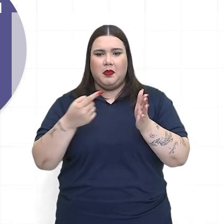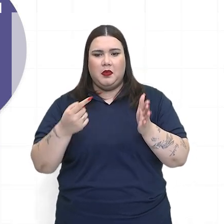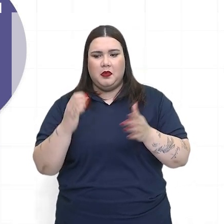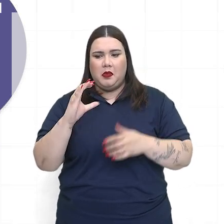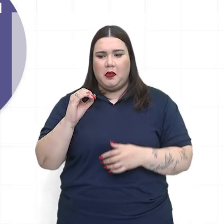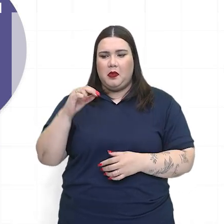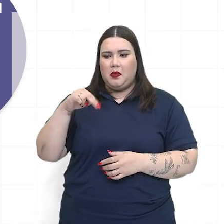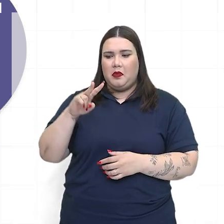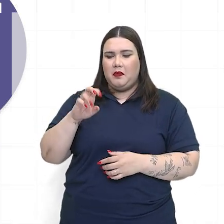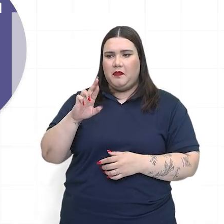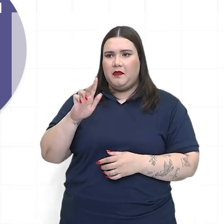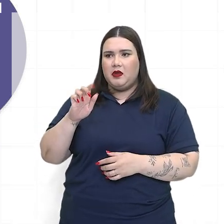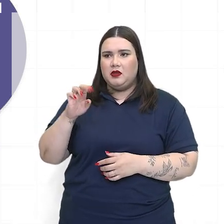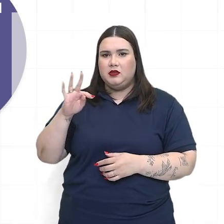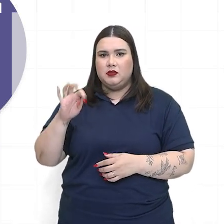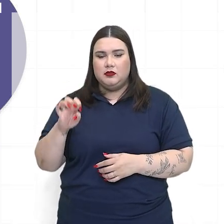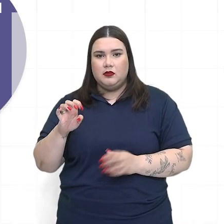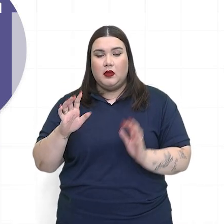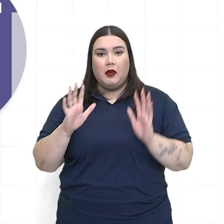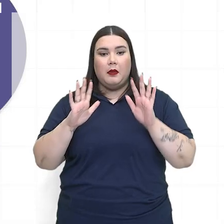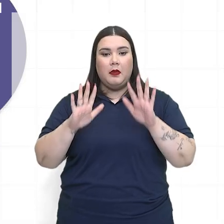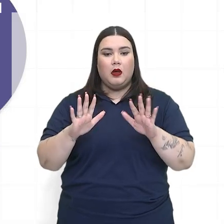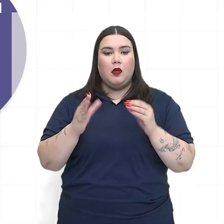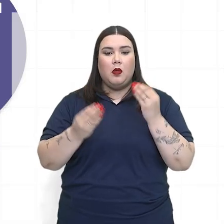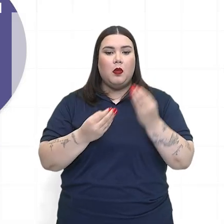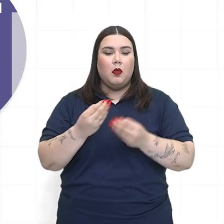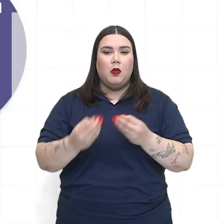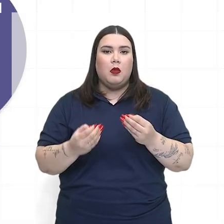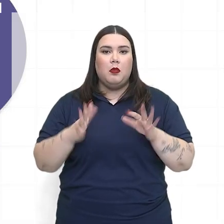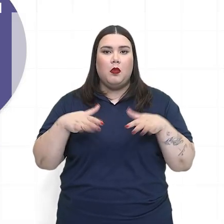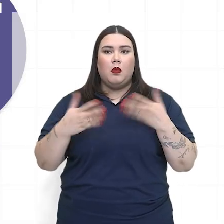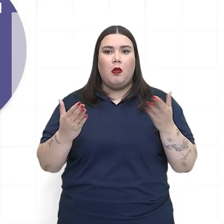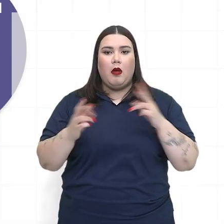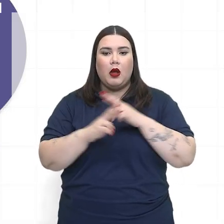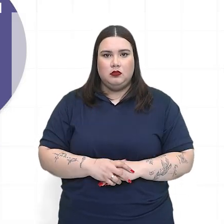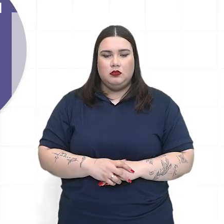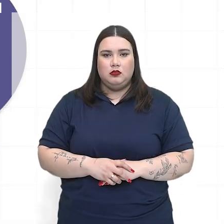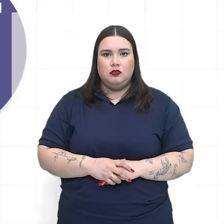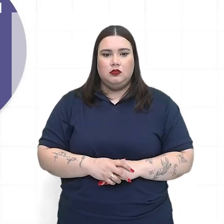né? Seguinte, o que tem de comum entre as religiões?